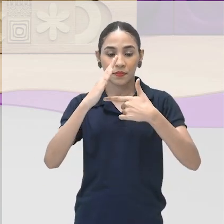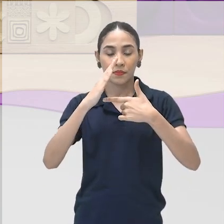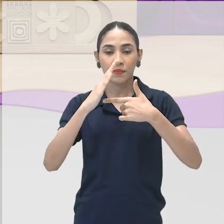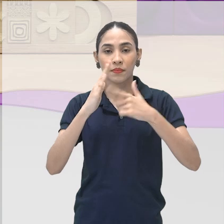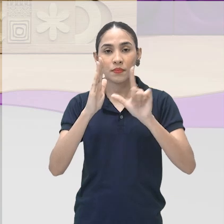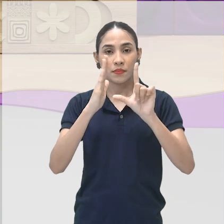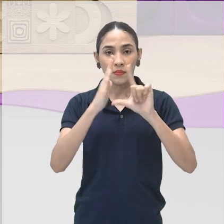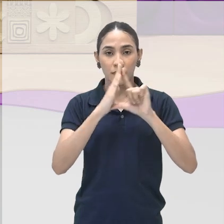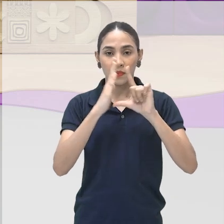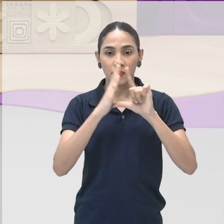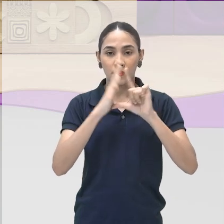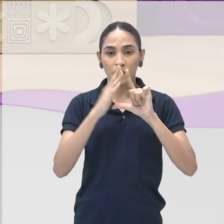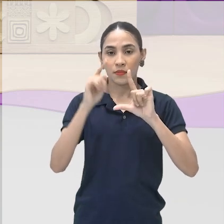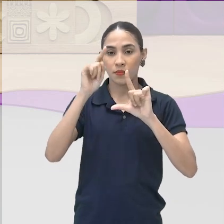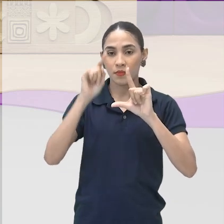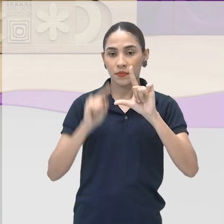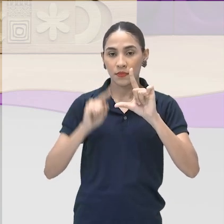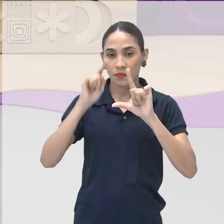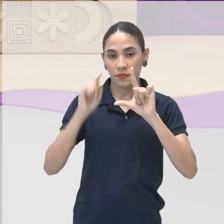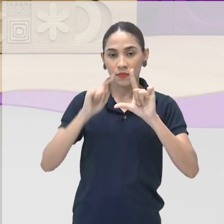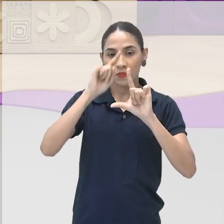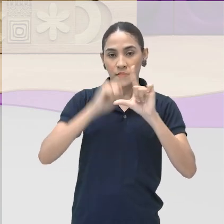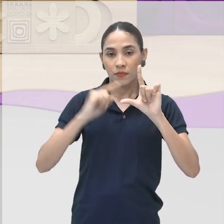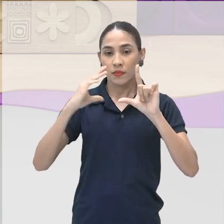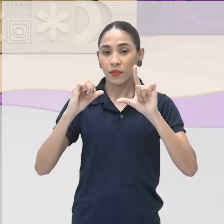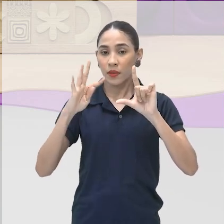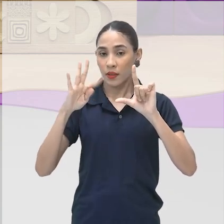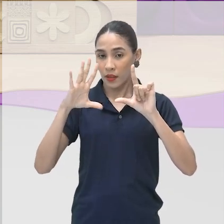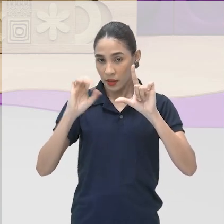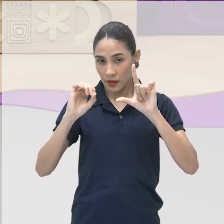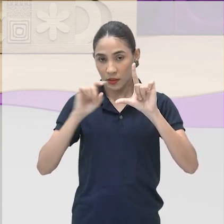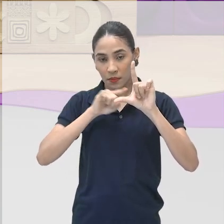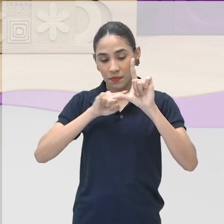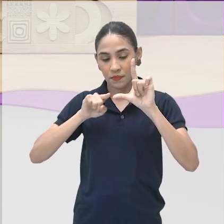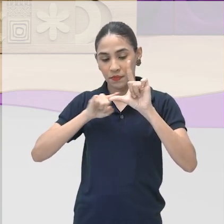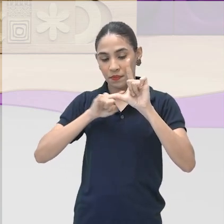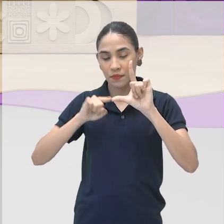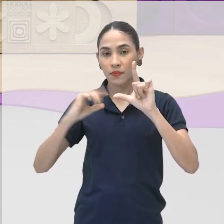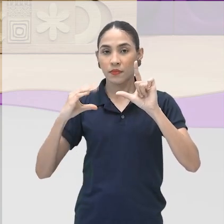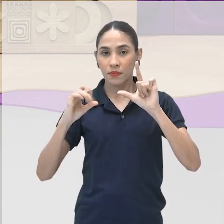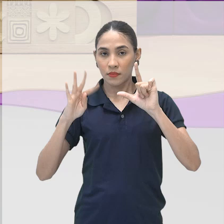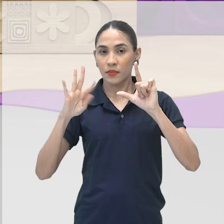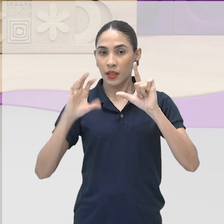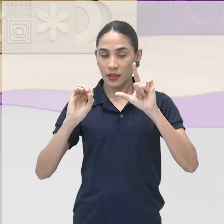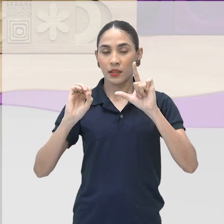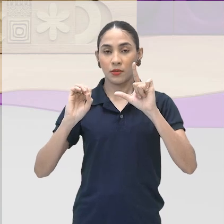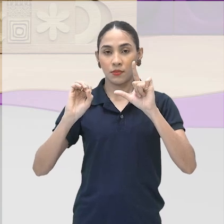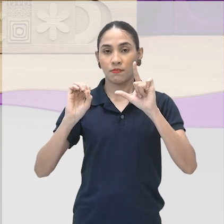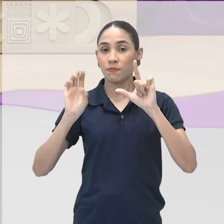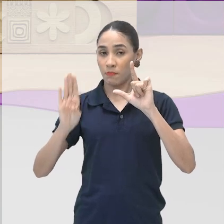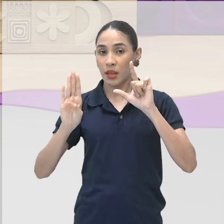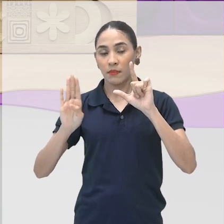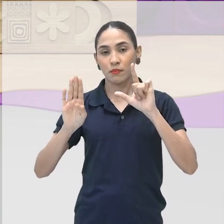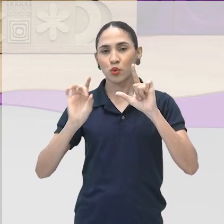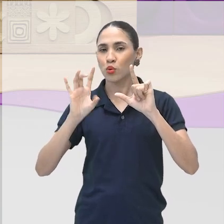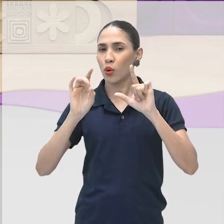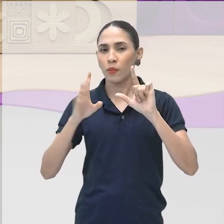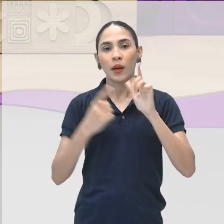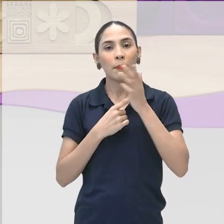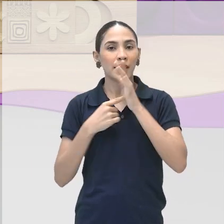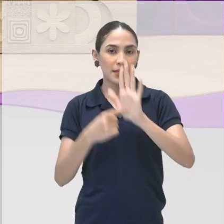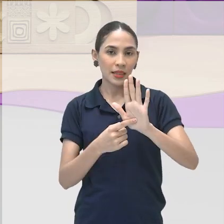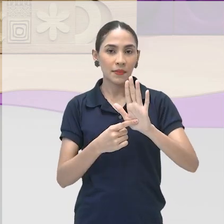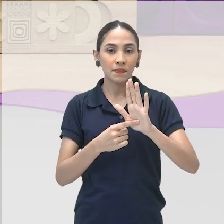que se chama cateto, eu coloquei a letrinha C, e esse lado aqui de baixo, a letrinha B, só para representar. E